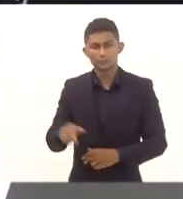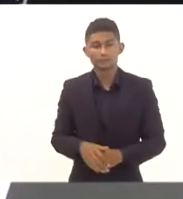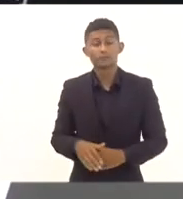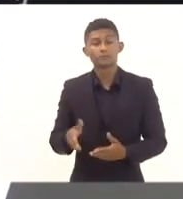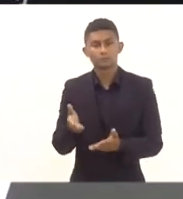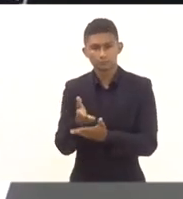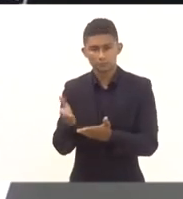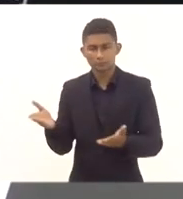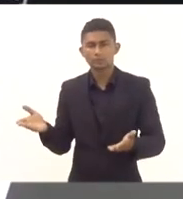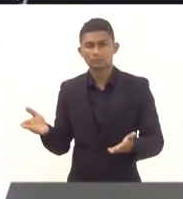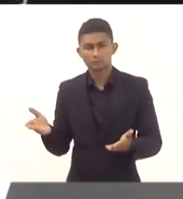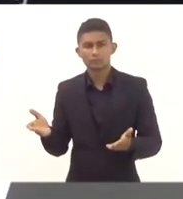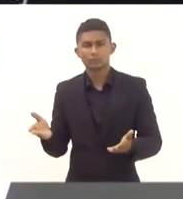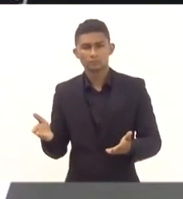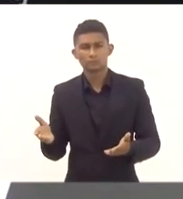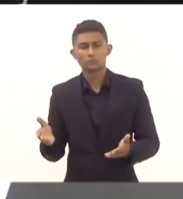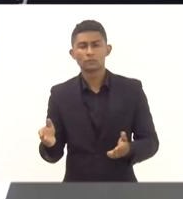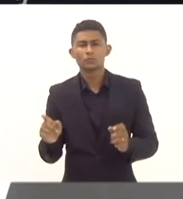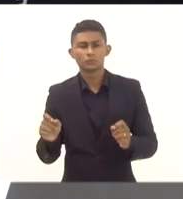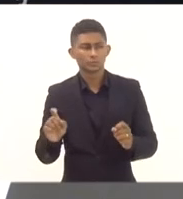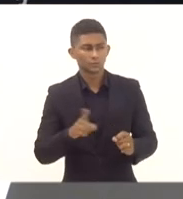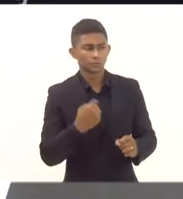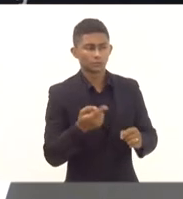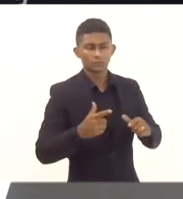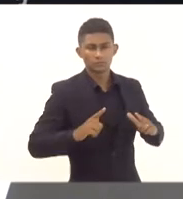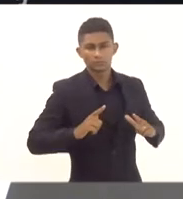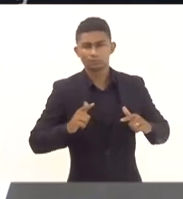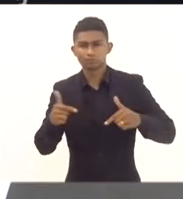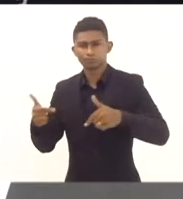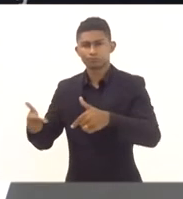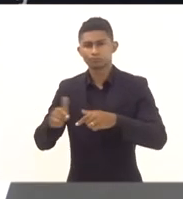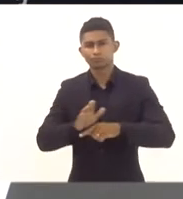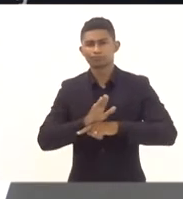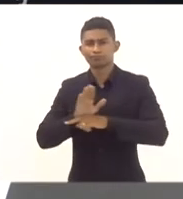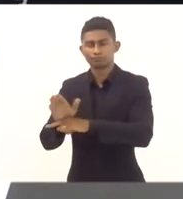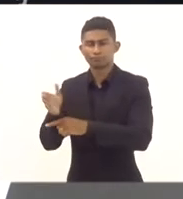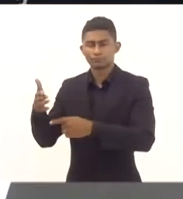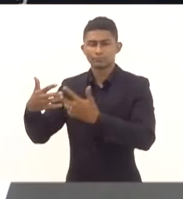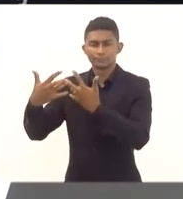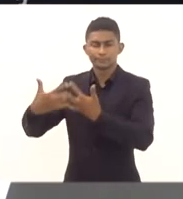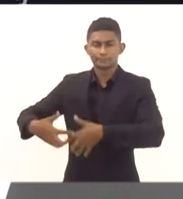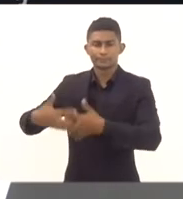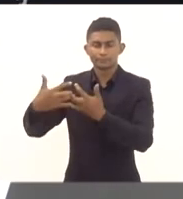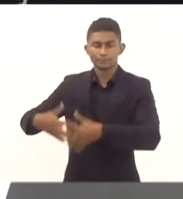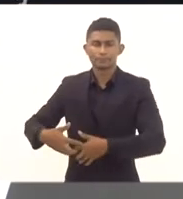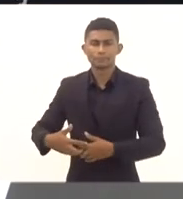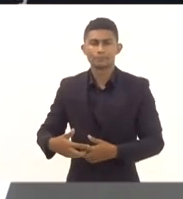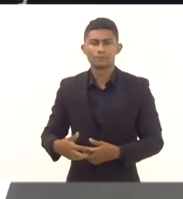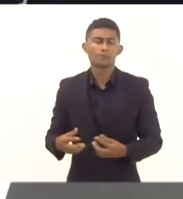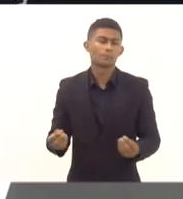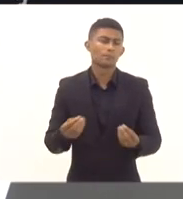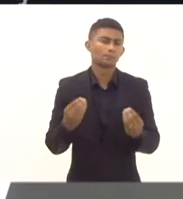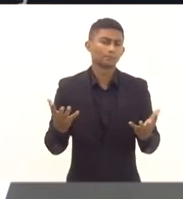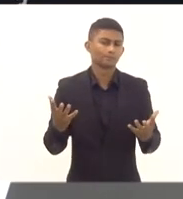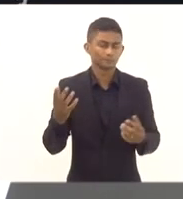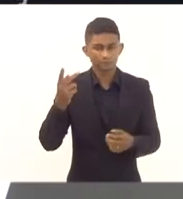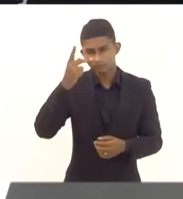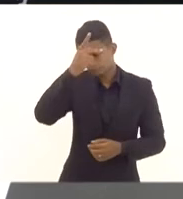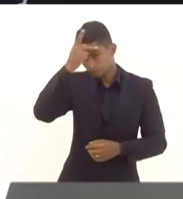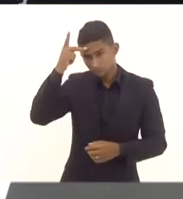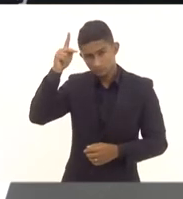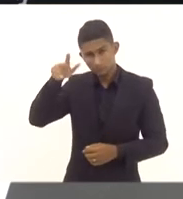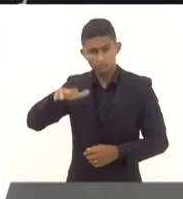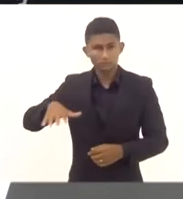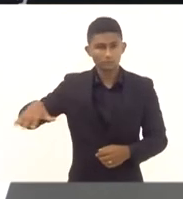respondeu nessa procura as ações que nós fizemos em Petrópolis para que as pessoas pudessem